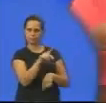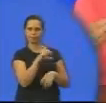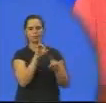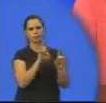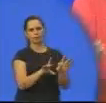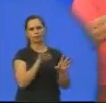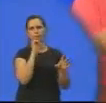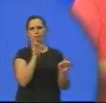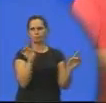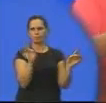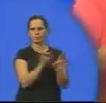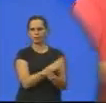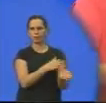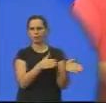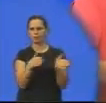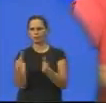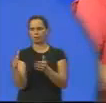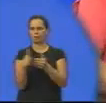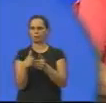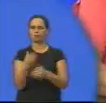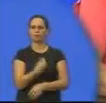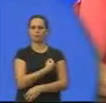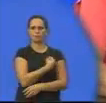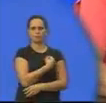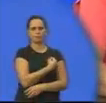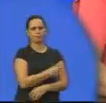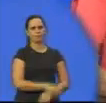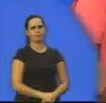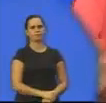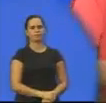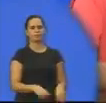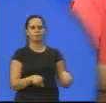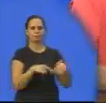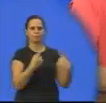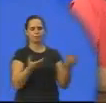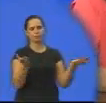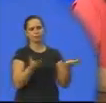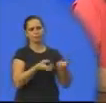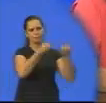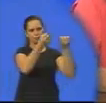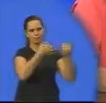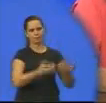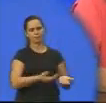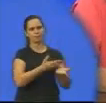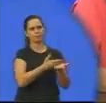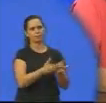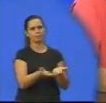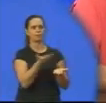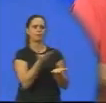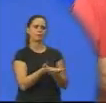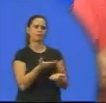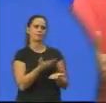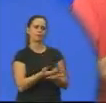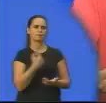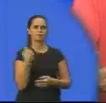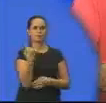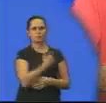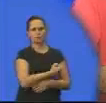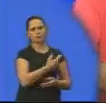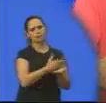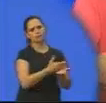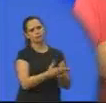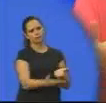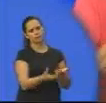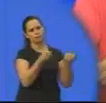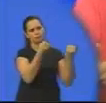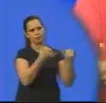Como término do ciclo da vida. Então, vamos lá, né? Vamos começar a nossa aula com o começo, não